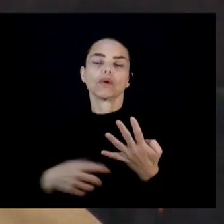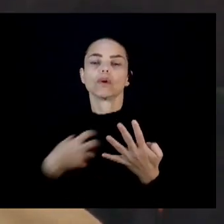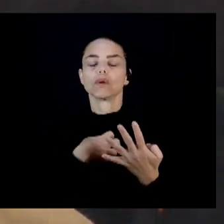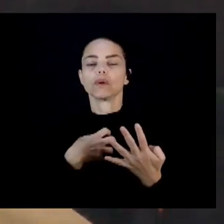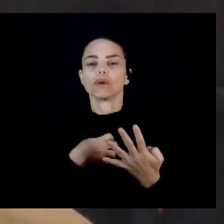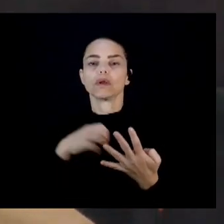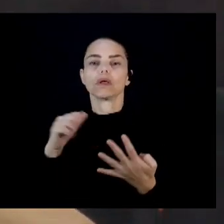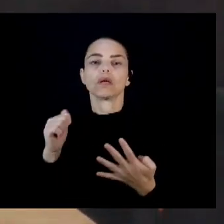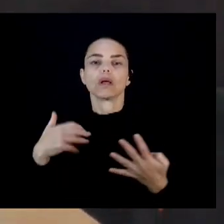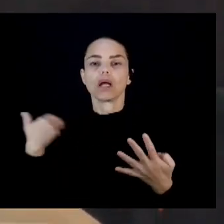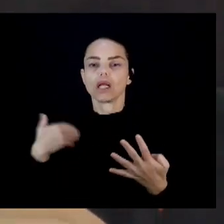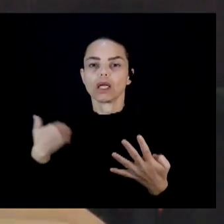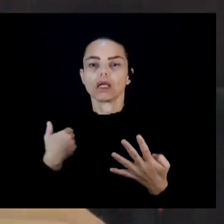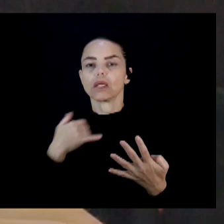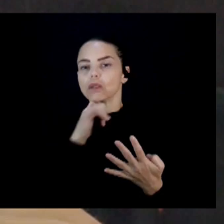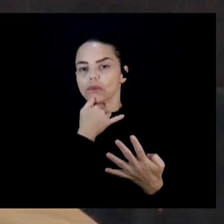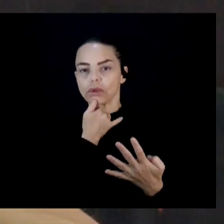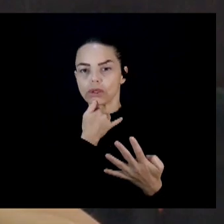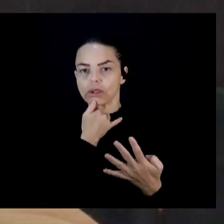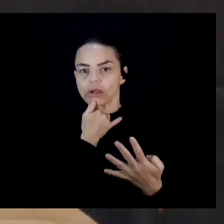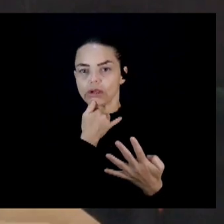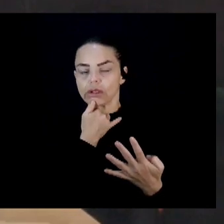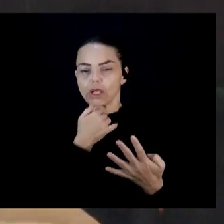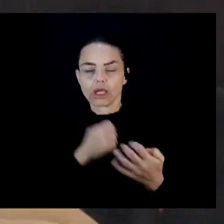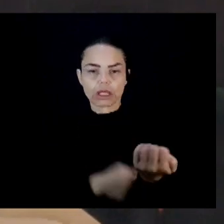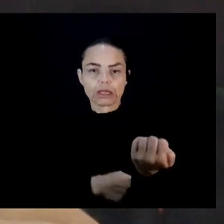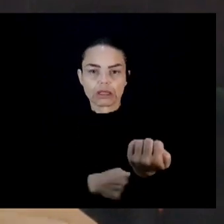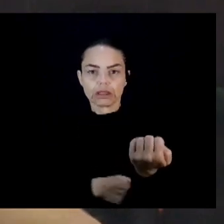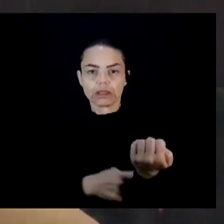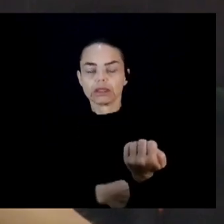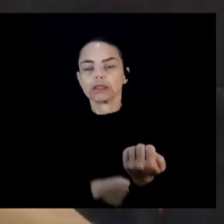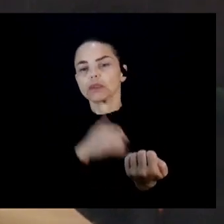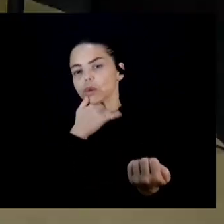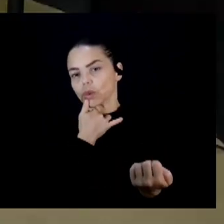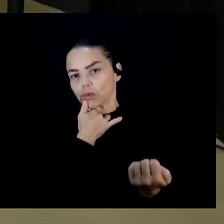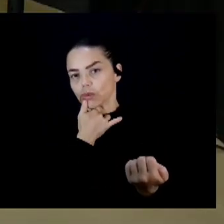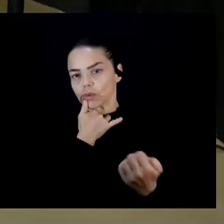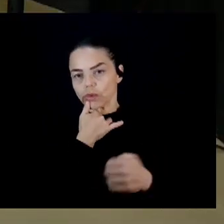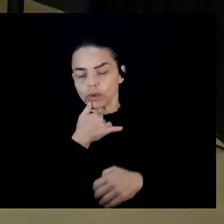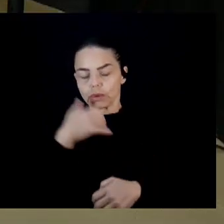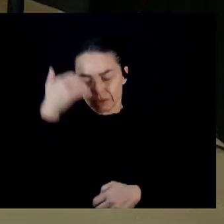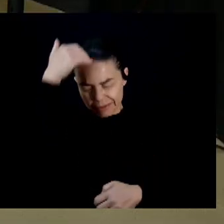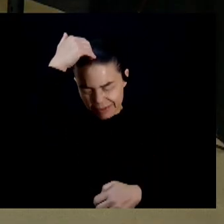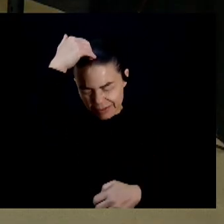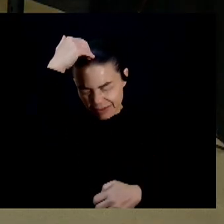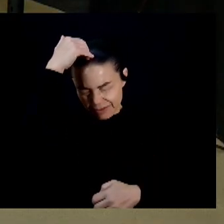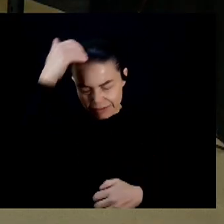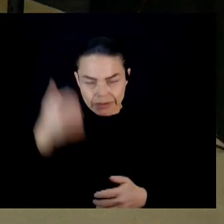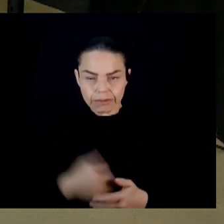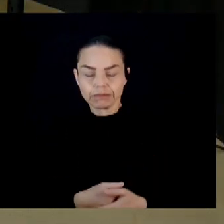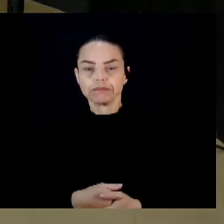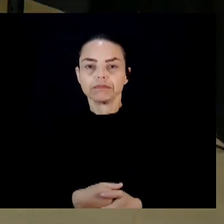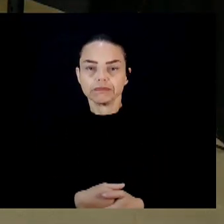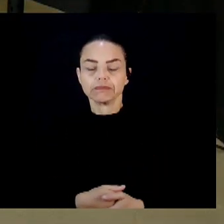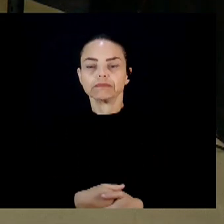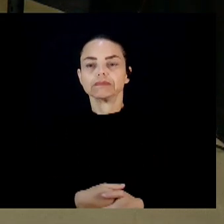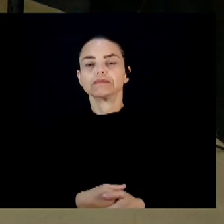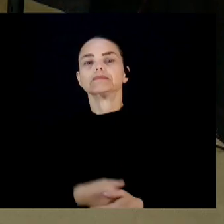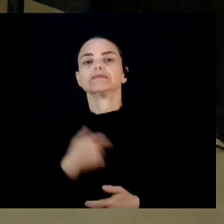só não coloco o nojinho. A culpa geralmente tá ligada à tristeza. Né? Então vamos lá, aos 4 sentimentos, Dani. É